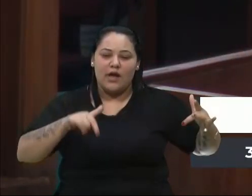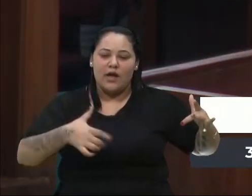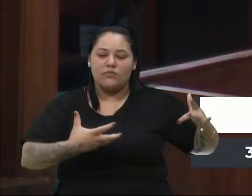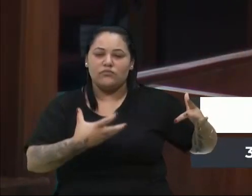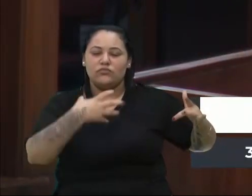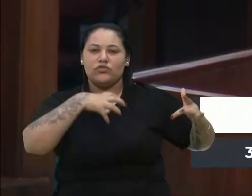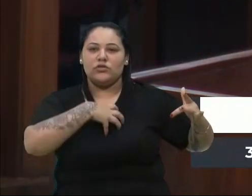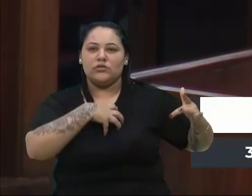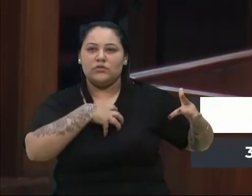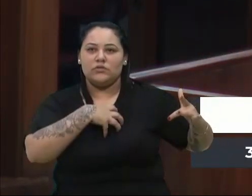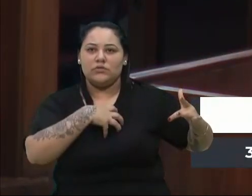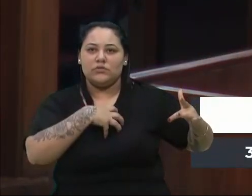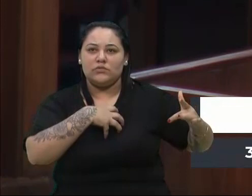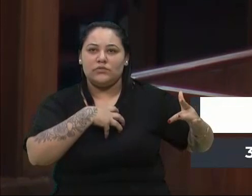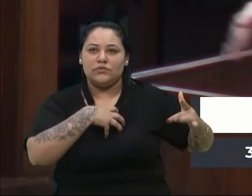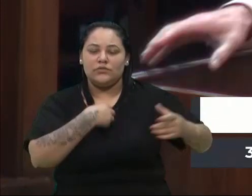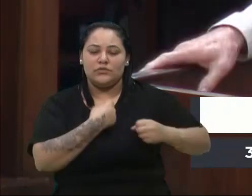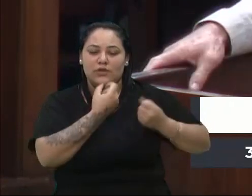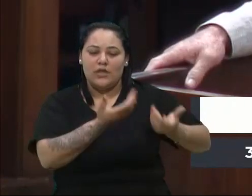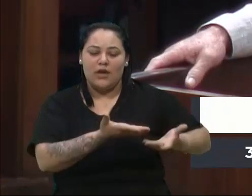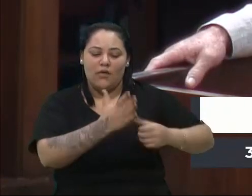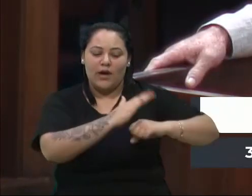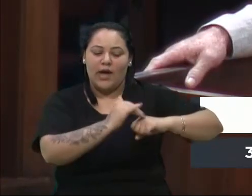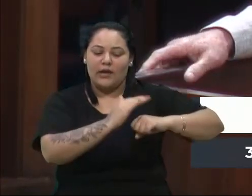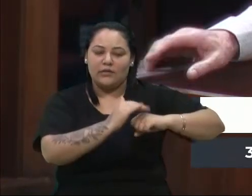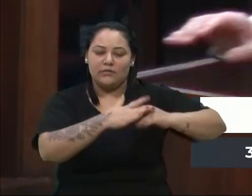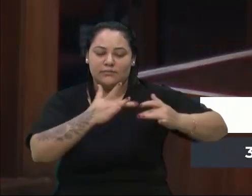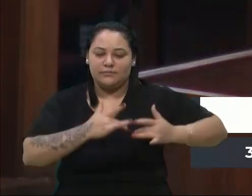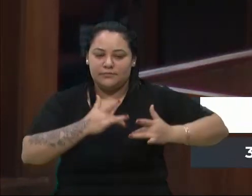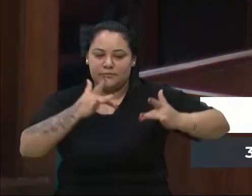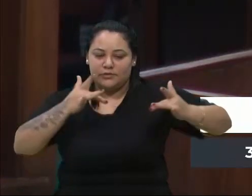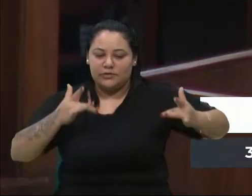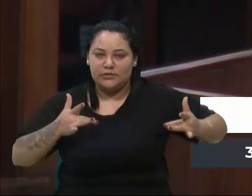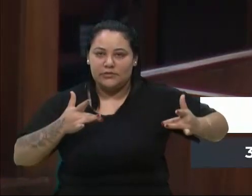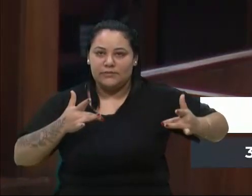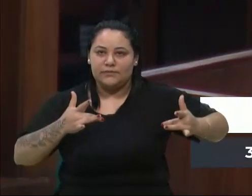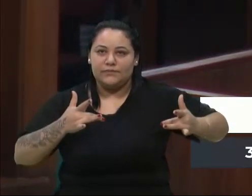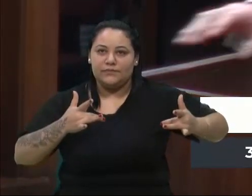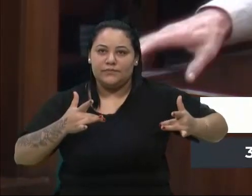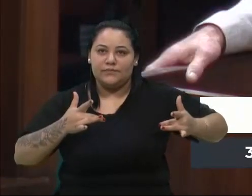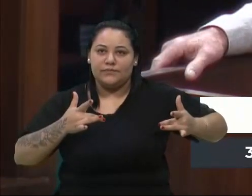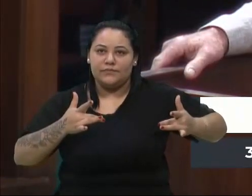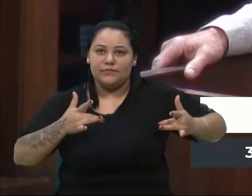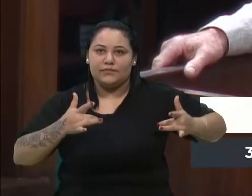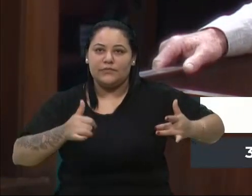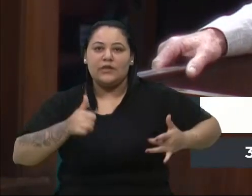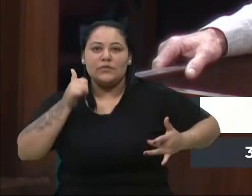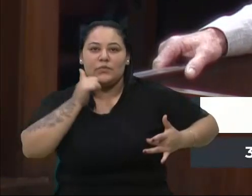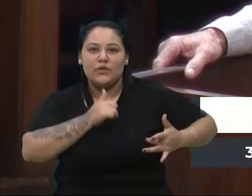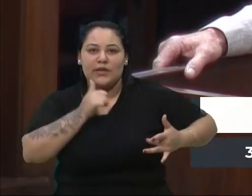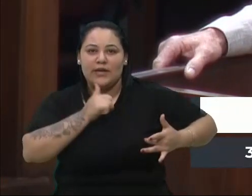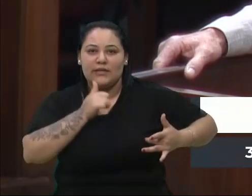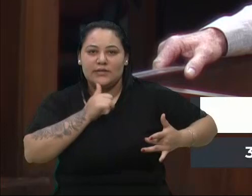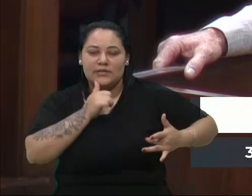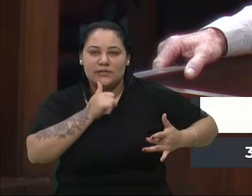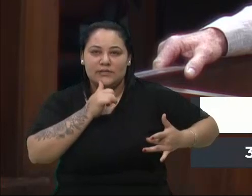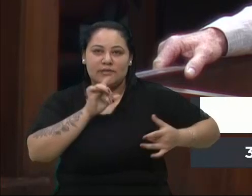forma de prestar um carinho, uma solidariedade às mulheres portadoras de câncer de